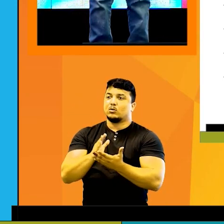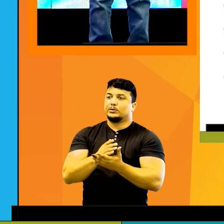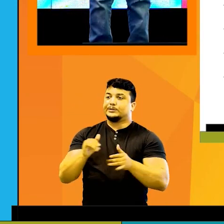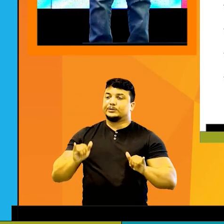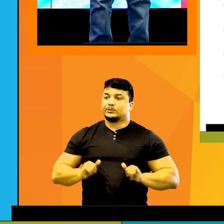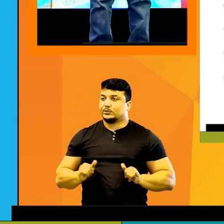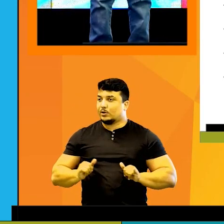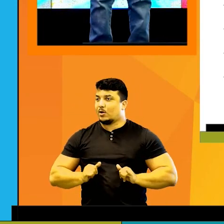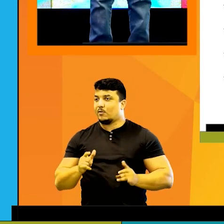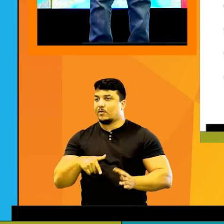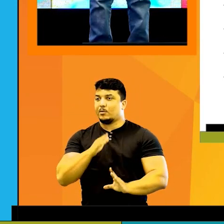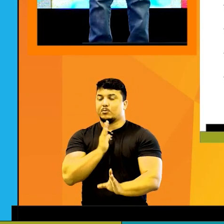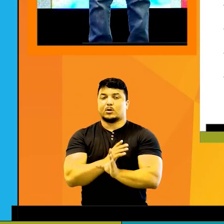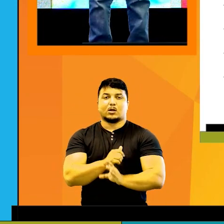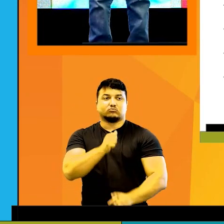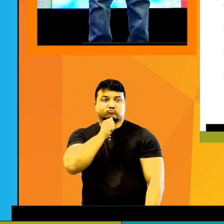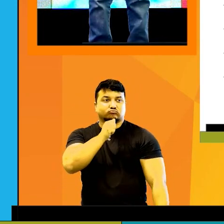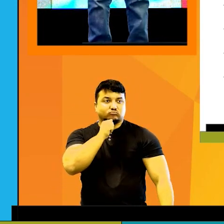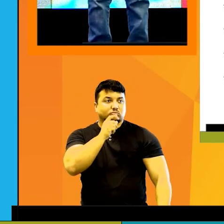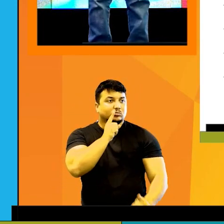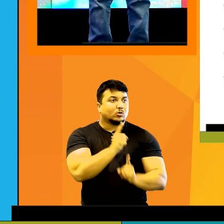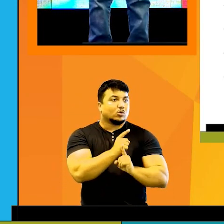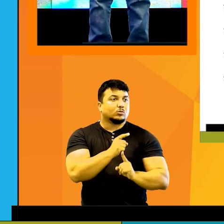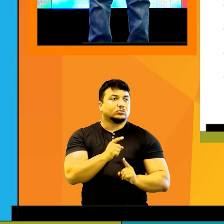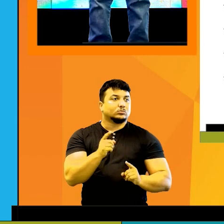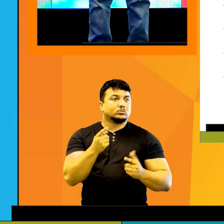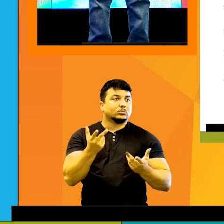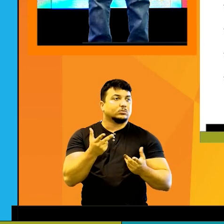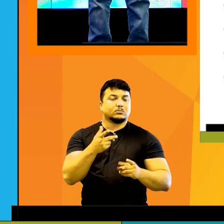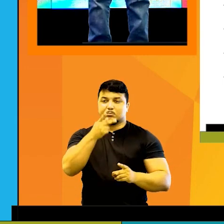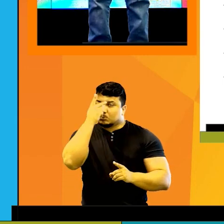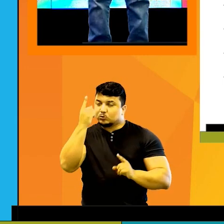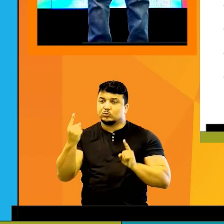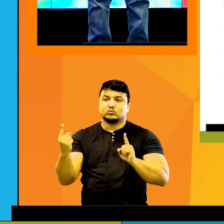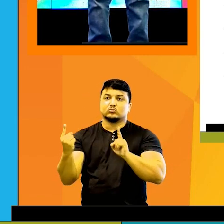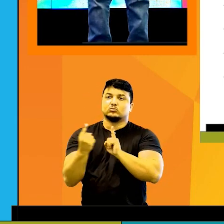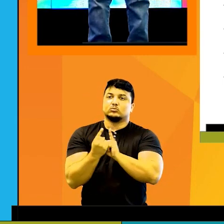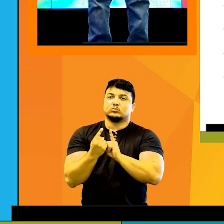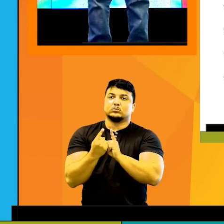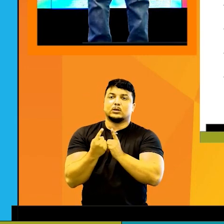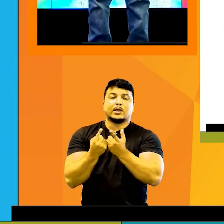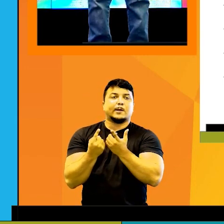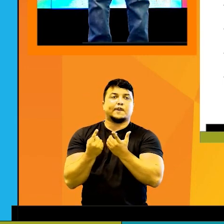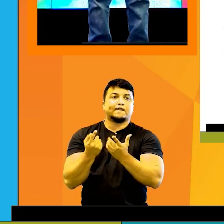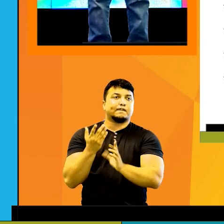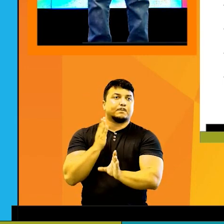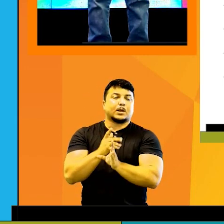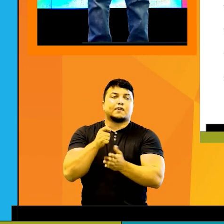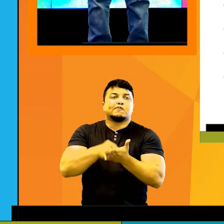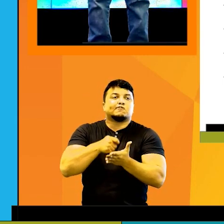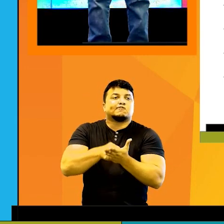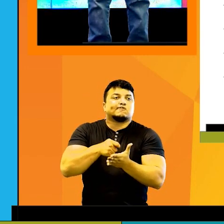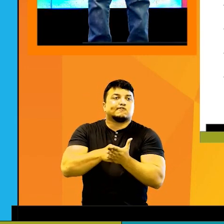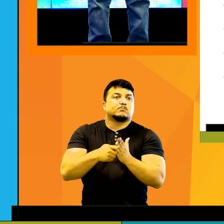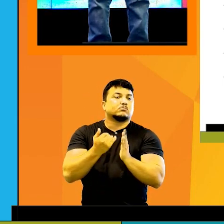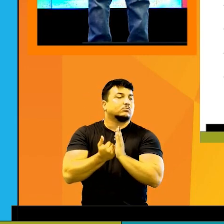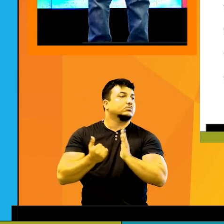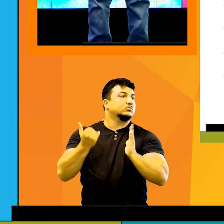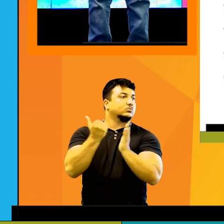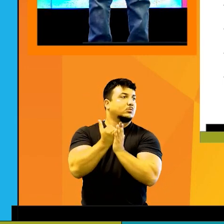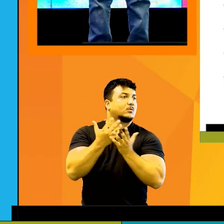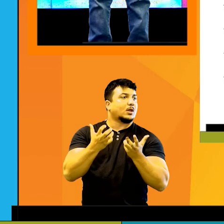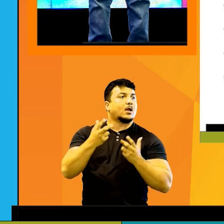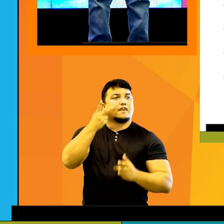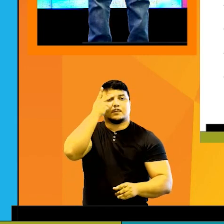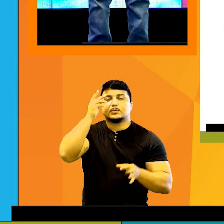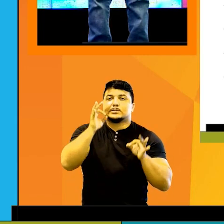sofrem muito, que não encontram ninguém, ou que não estão com alguém, porque exigem demais. Quer aquela